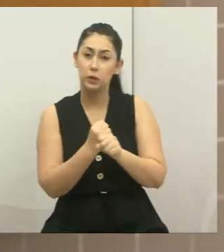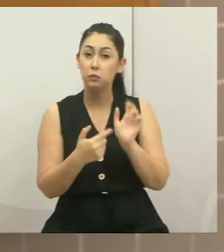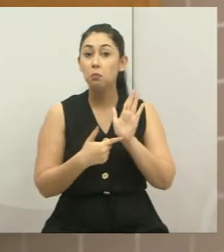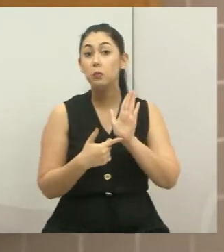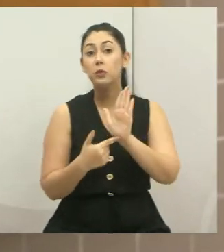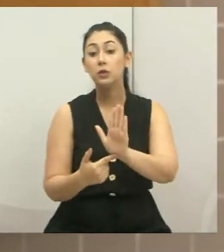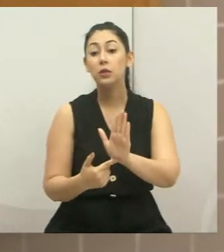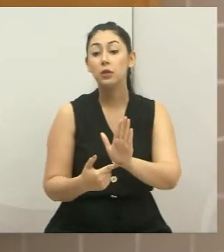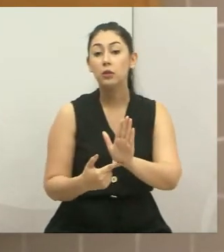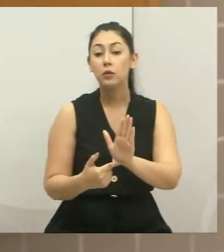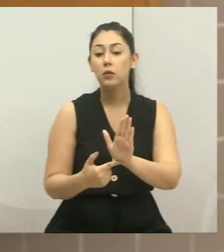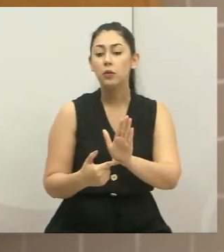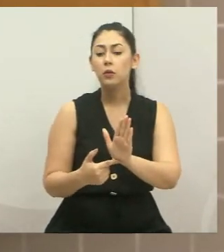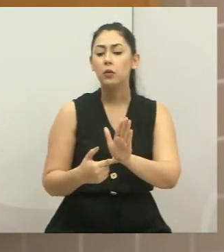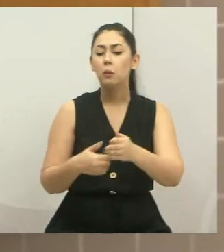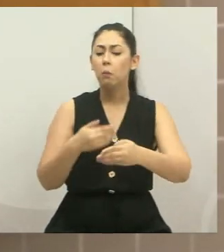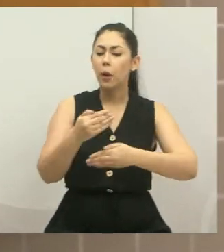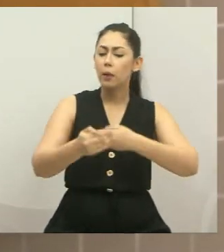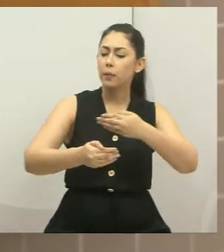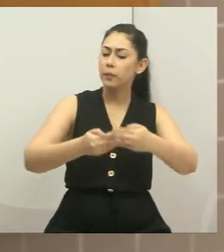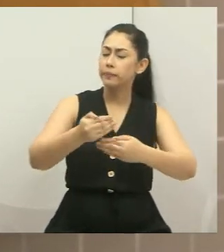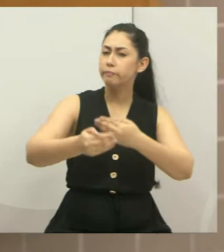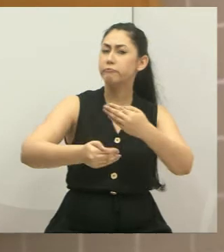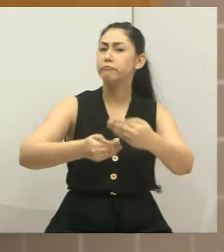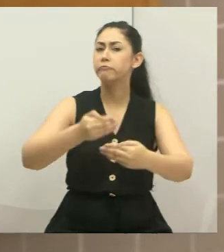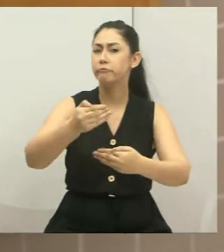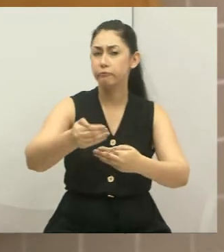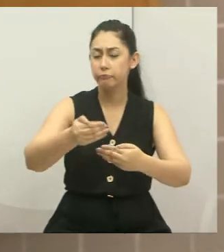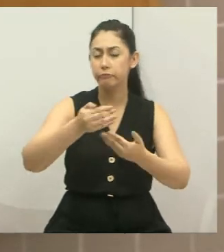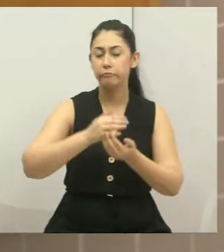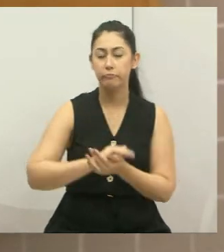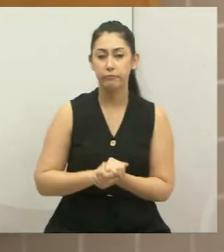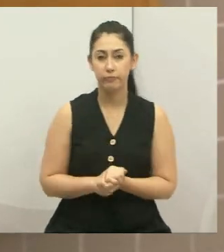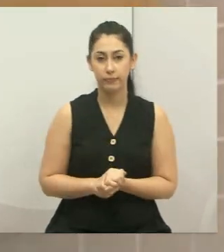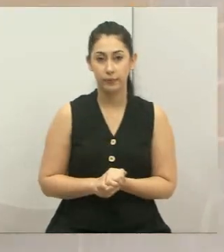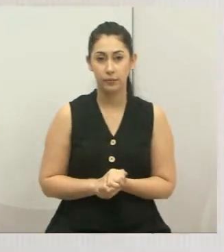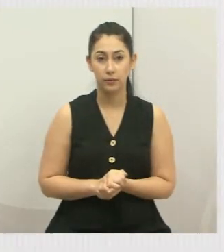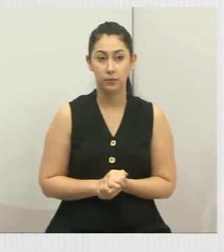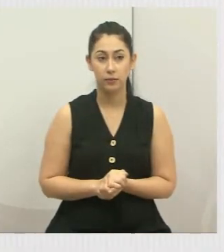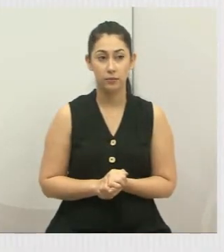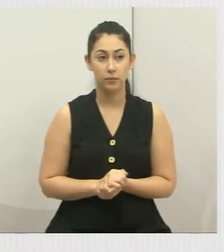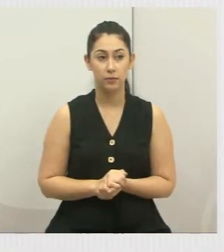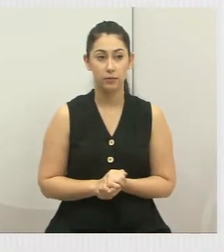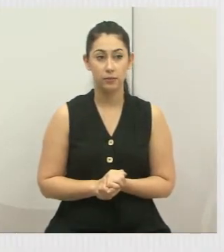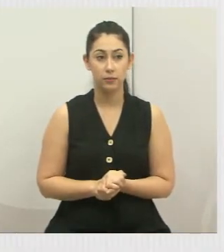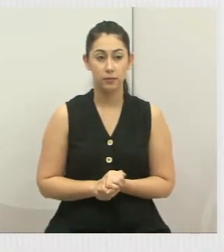passo Prefeitura e SAAI estão da implementação desse plano.